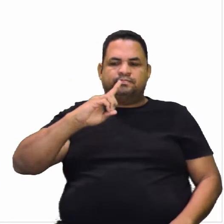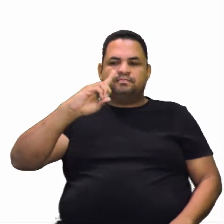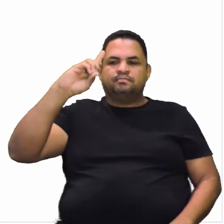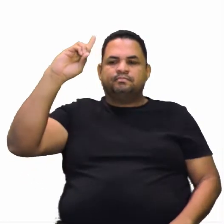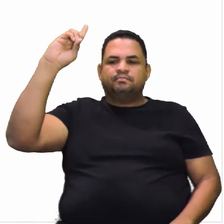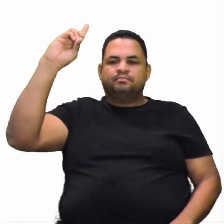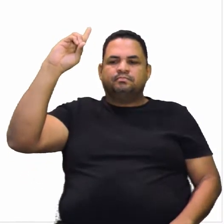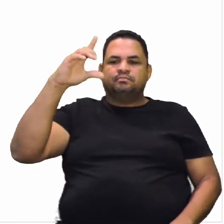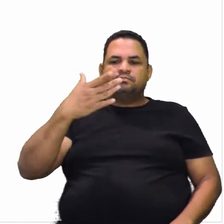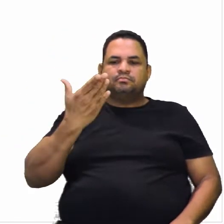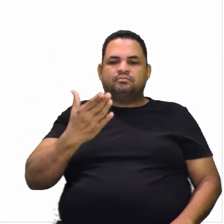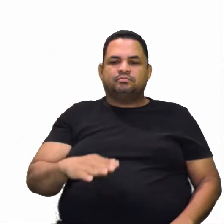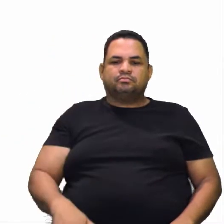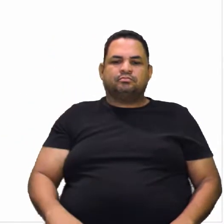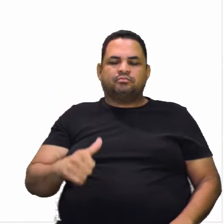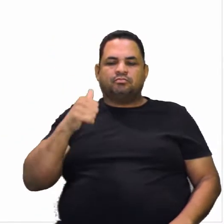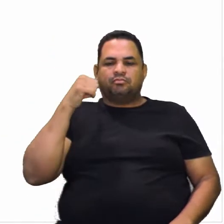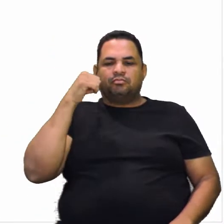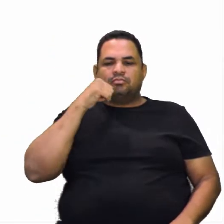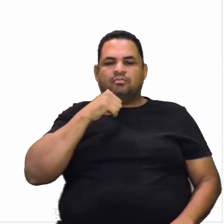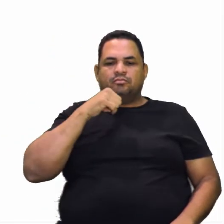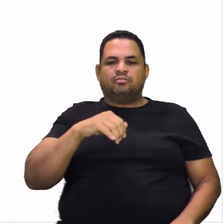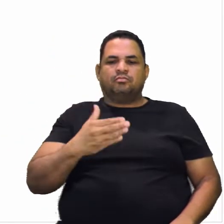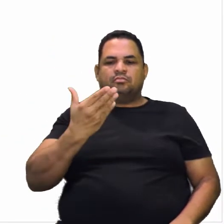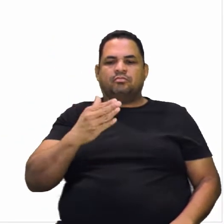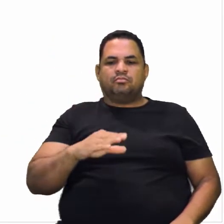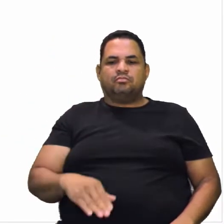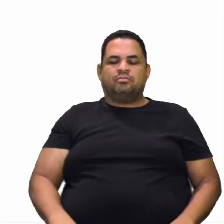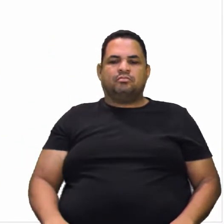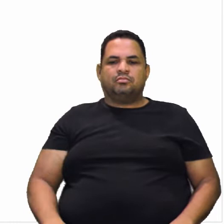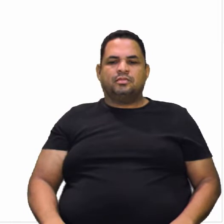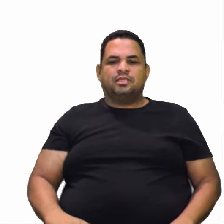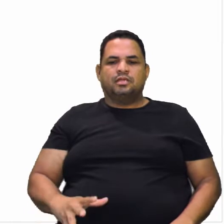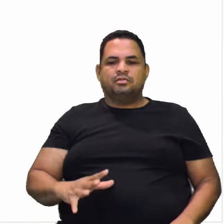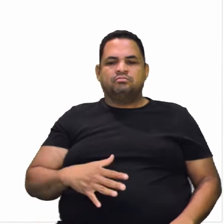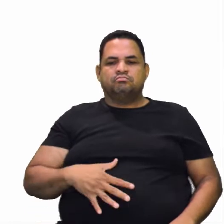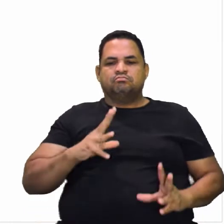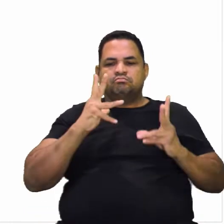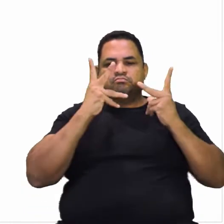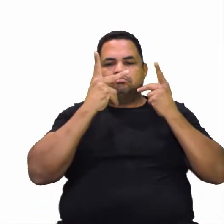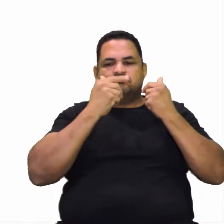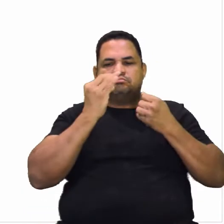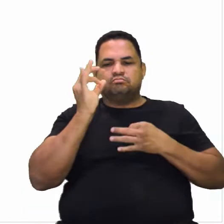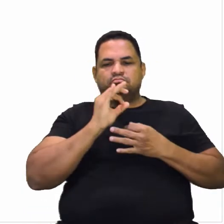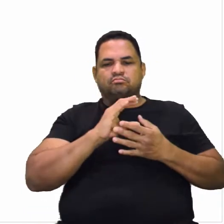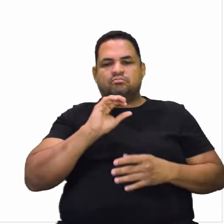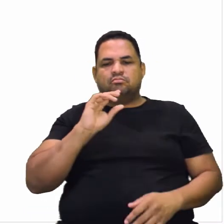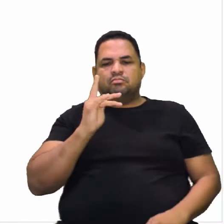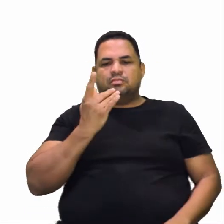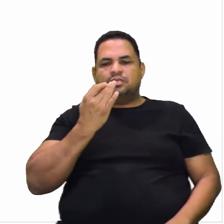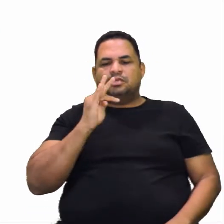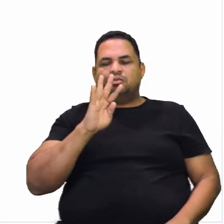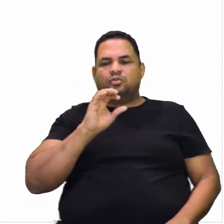tinham a sua deusa egípcia, a sua deusa da beleza. Hathor,